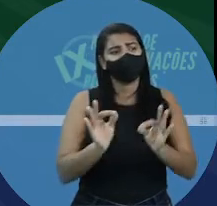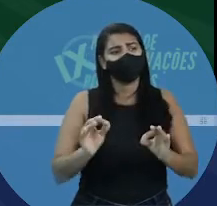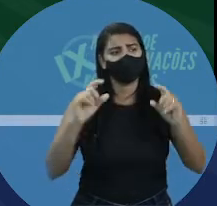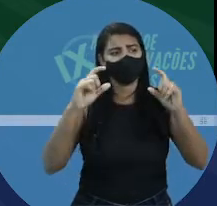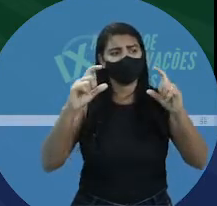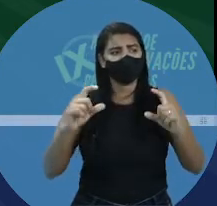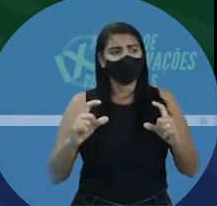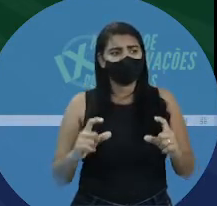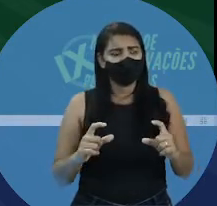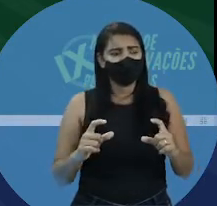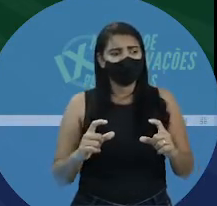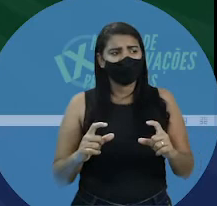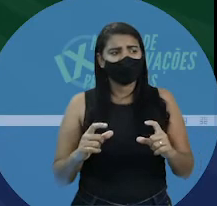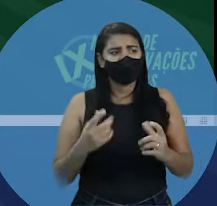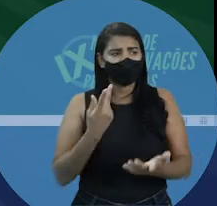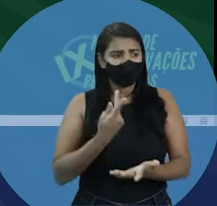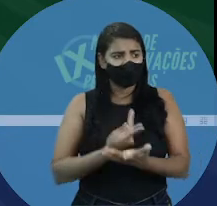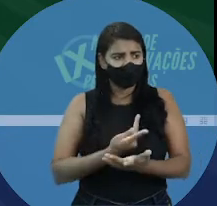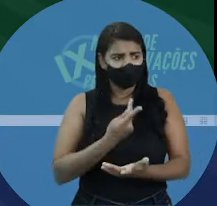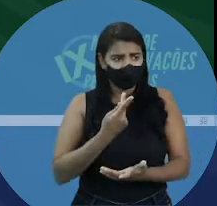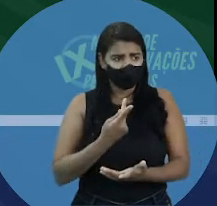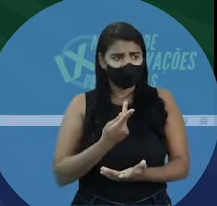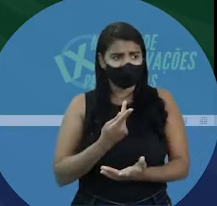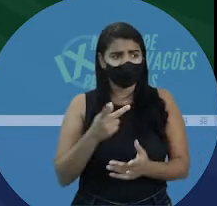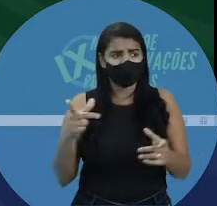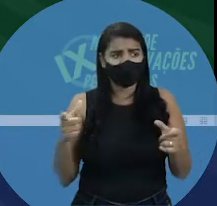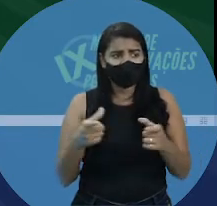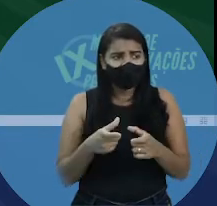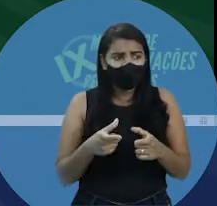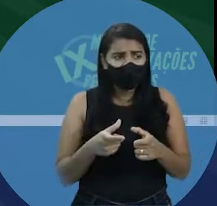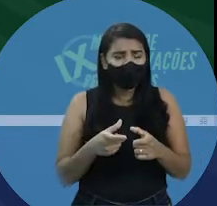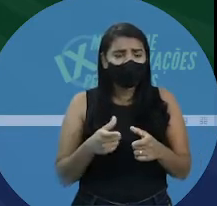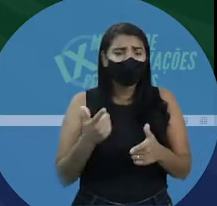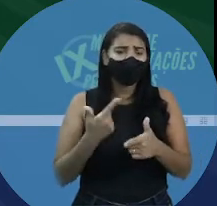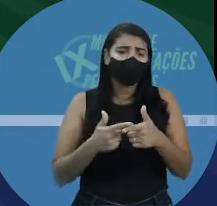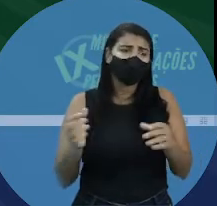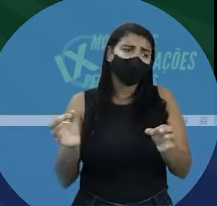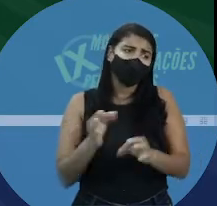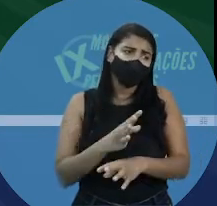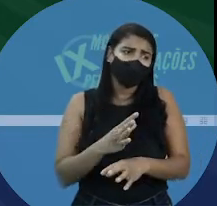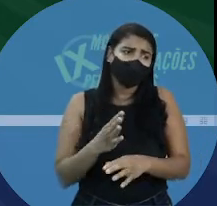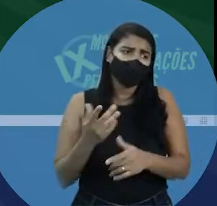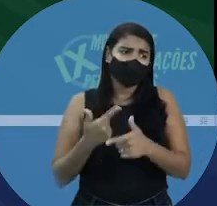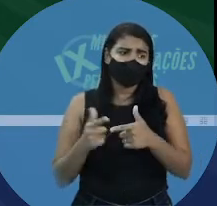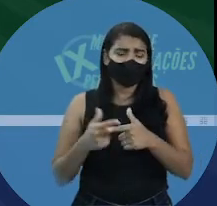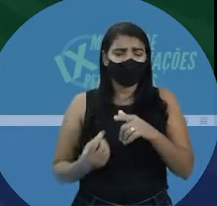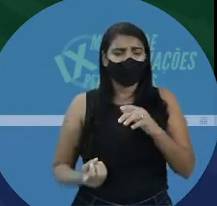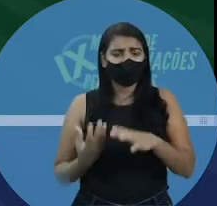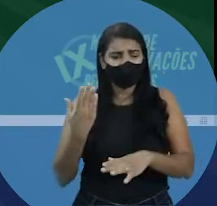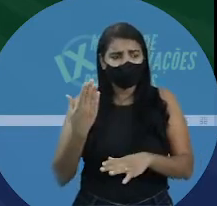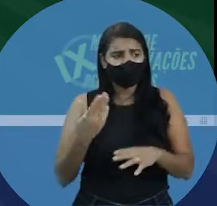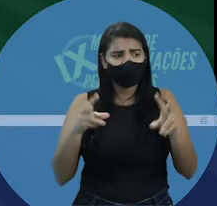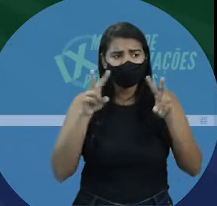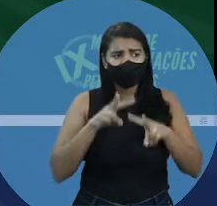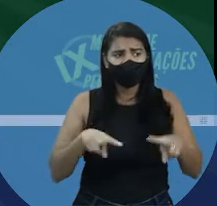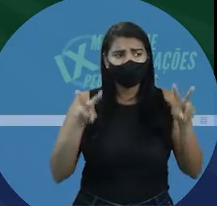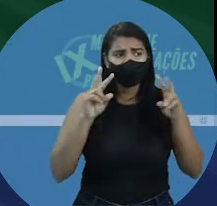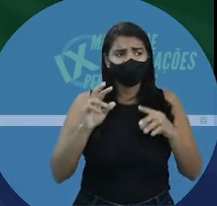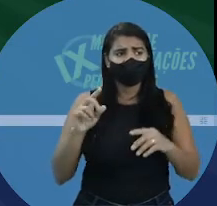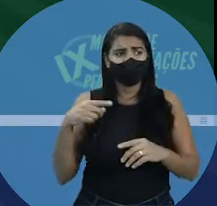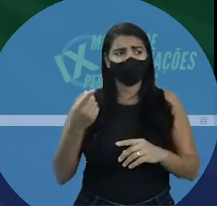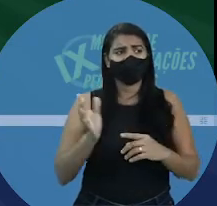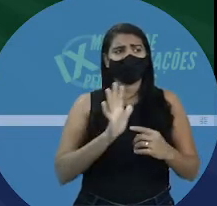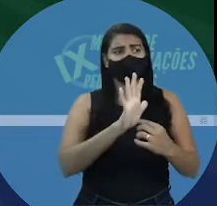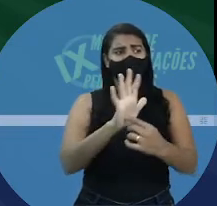medidas que poderiam ser realizadas e minimizar ou acabar esse problema. Após essa elaboração, havia a apresentação e, a partir